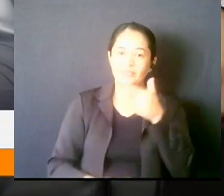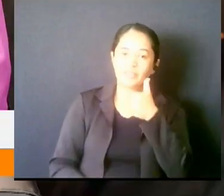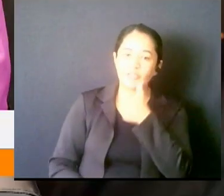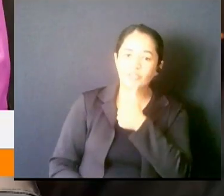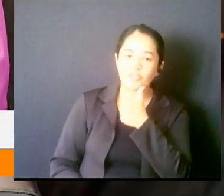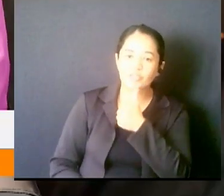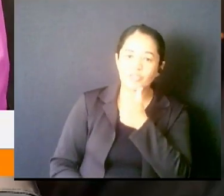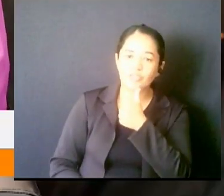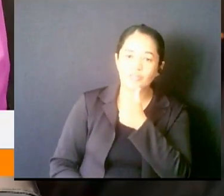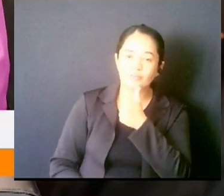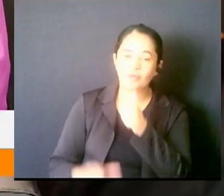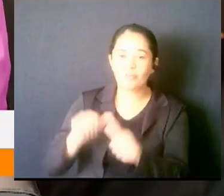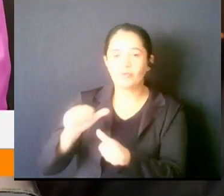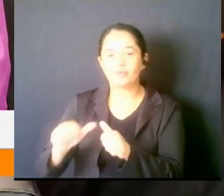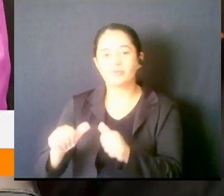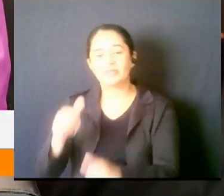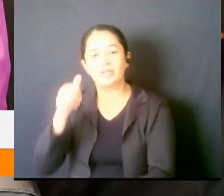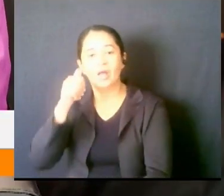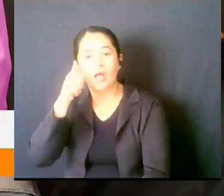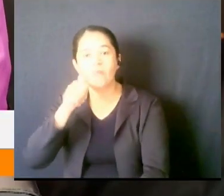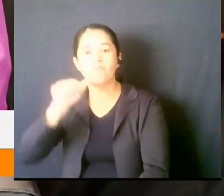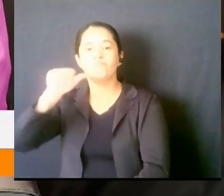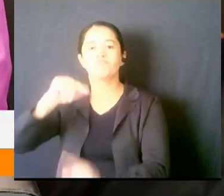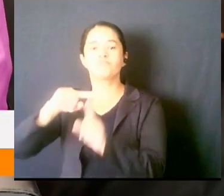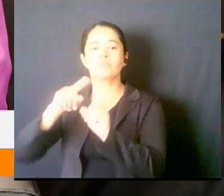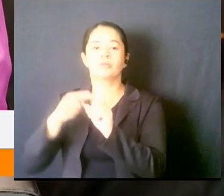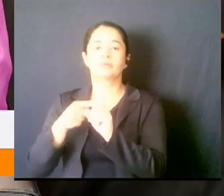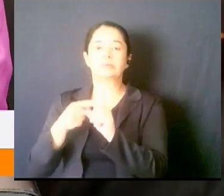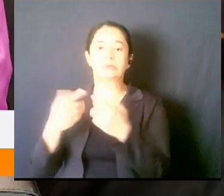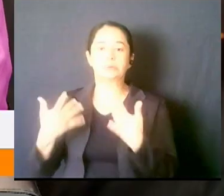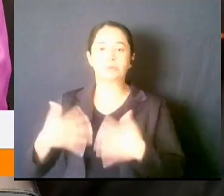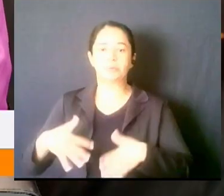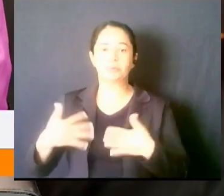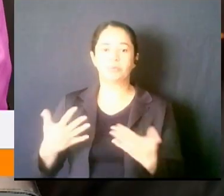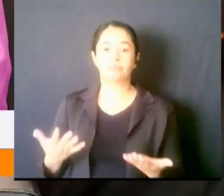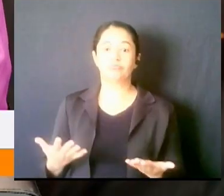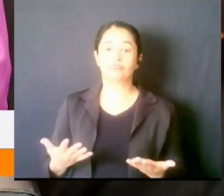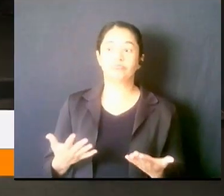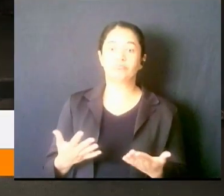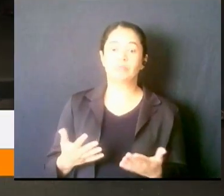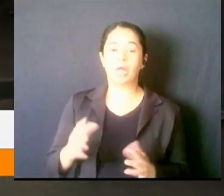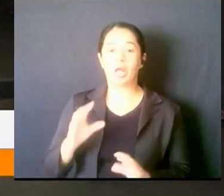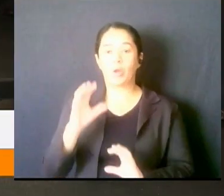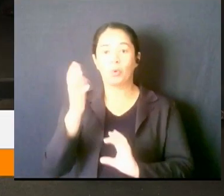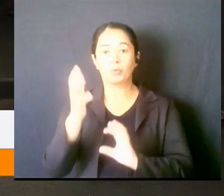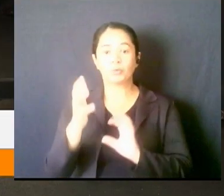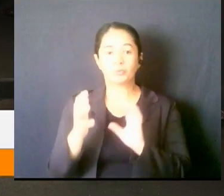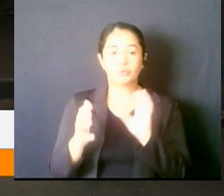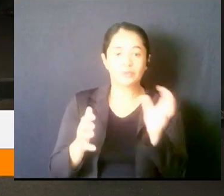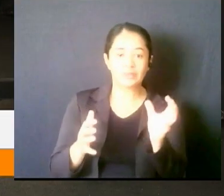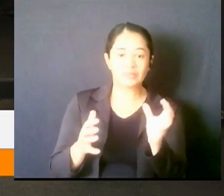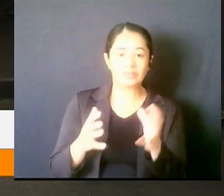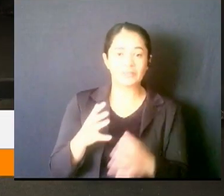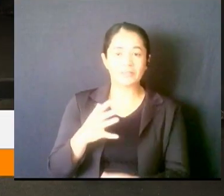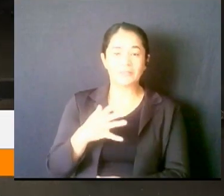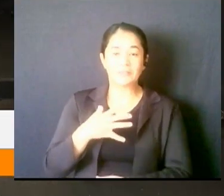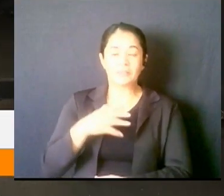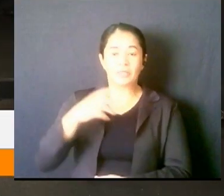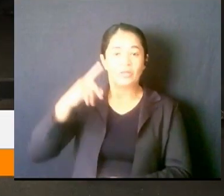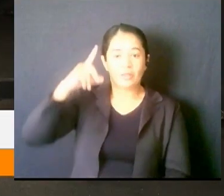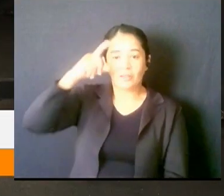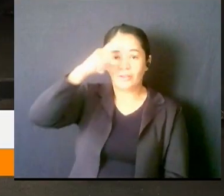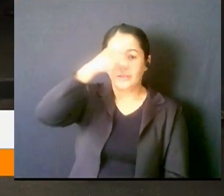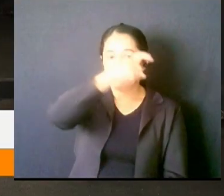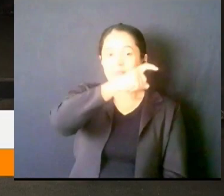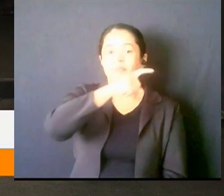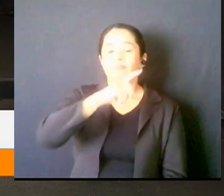gestação. Exato, uma fuga, de repente, de uma situação que não é confortável para ela. E aí passa para uma